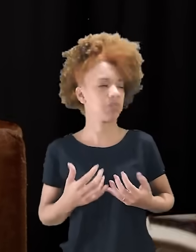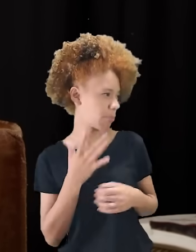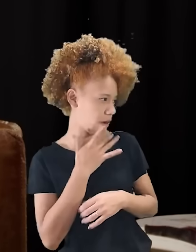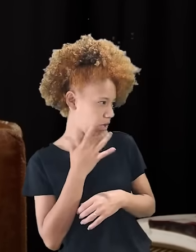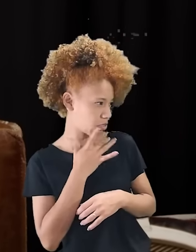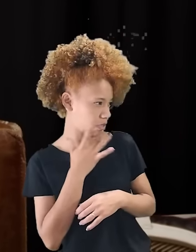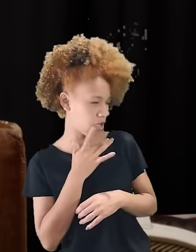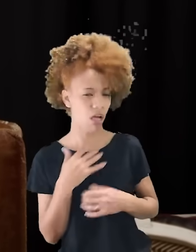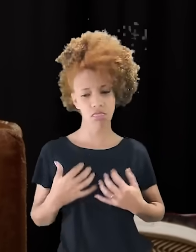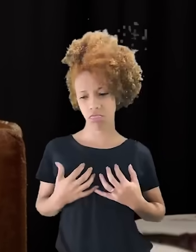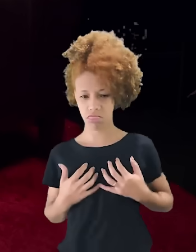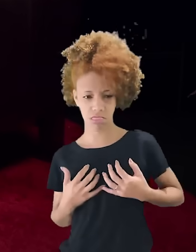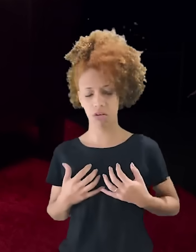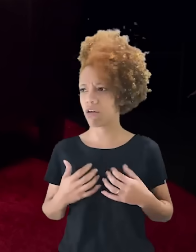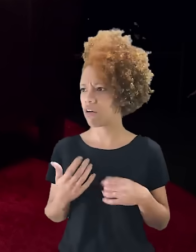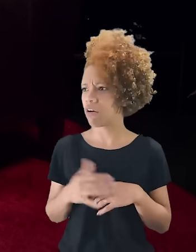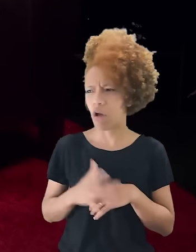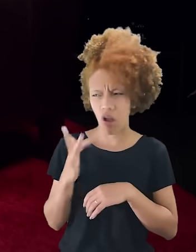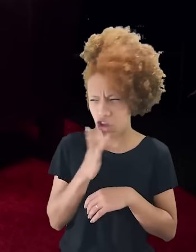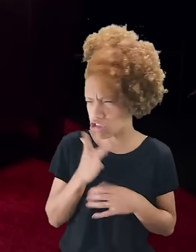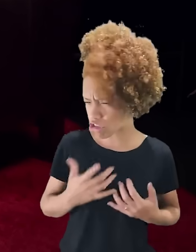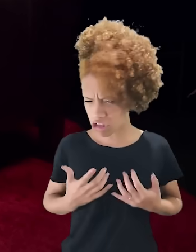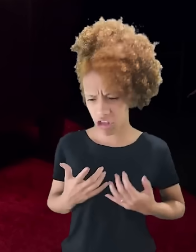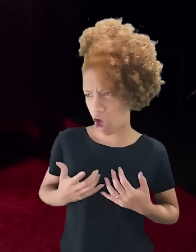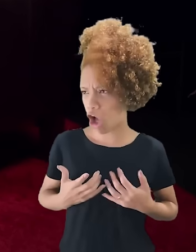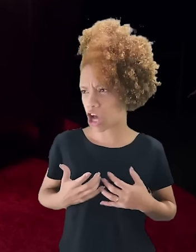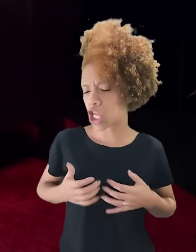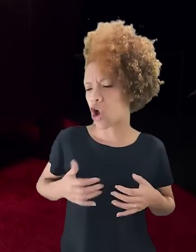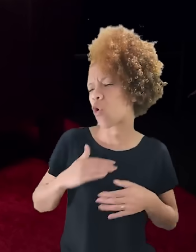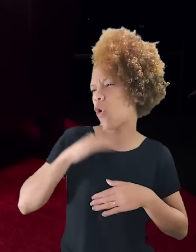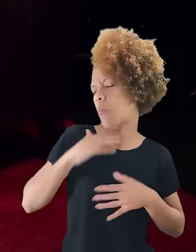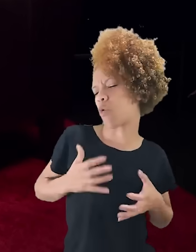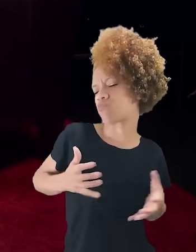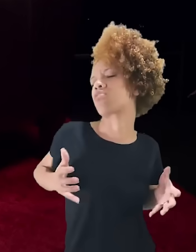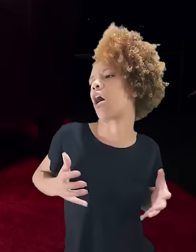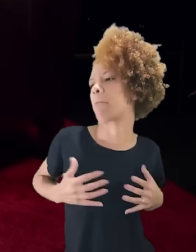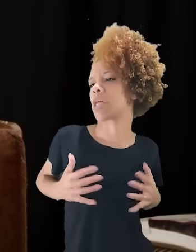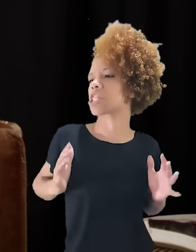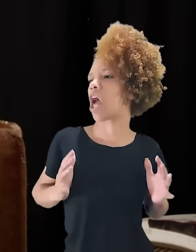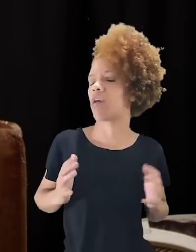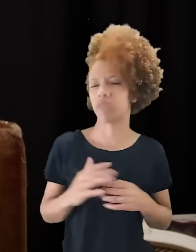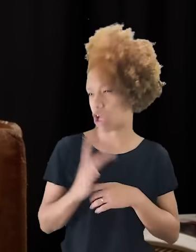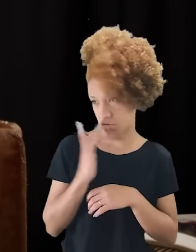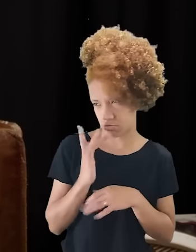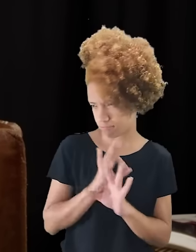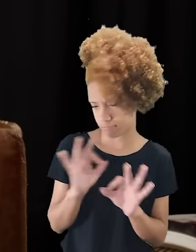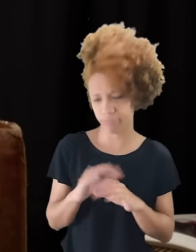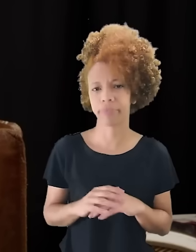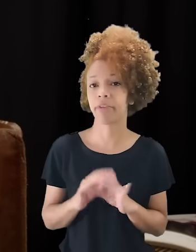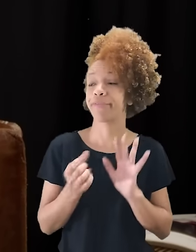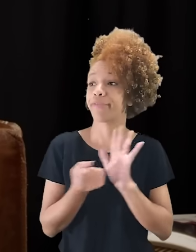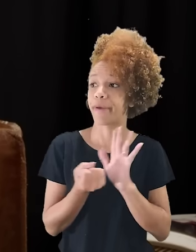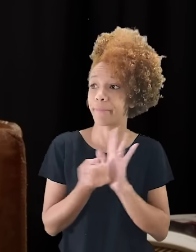gostosana e tal se lá qu definida não gostosona mesmo assim com bundão peitão gostosona e E aí